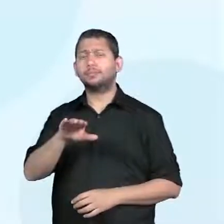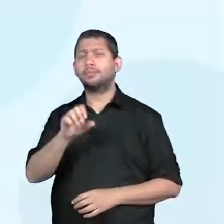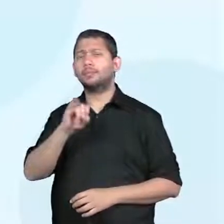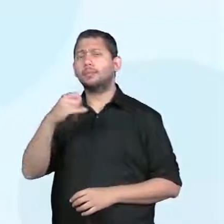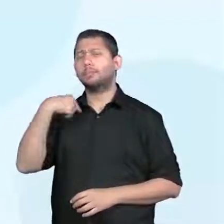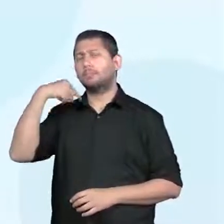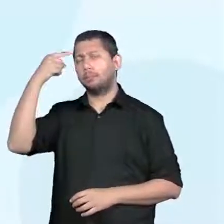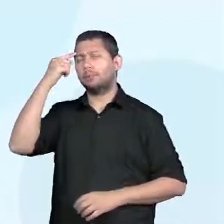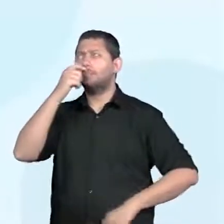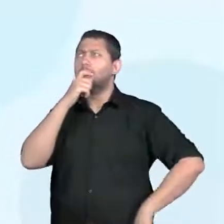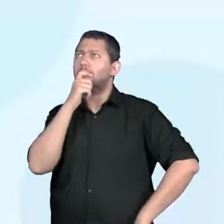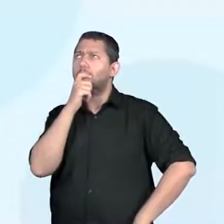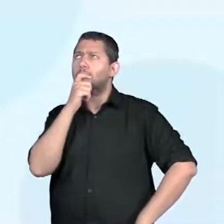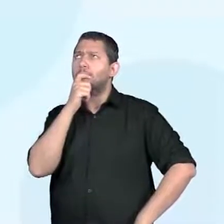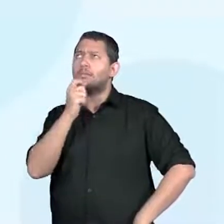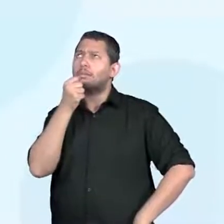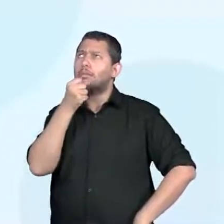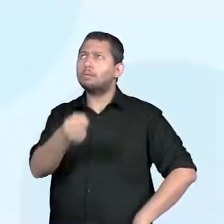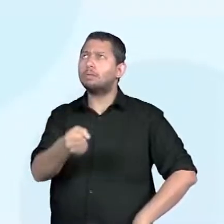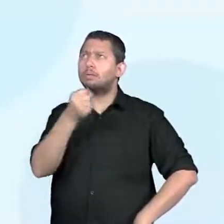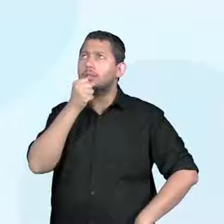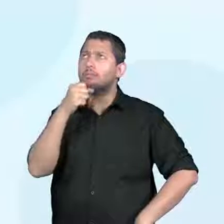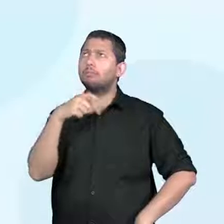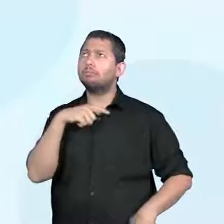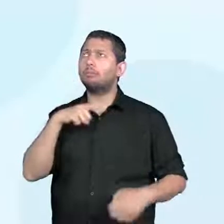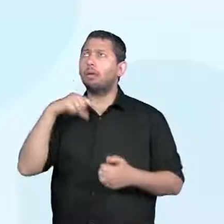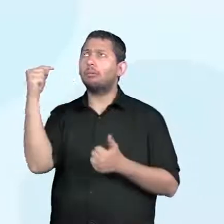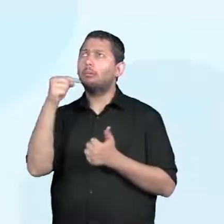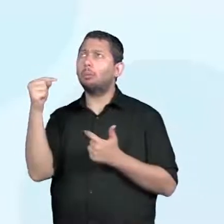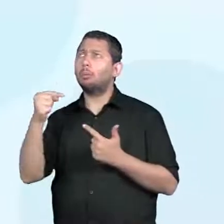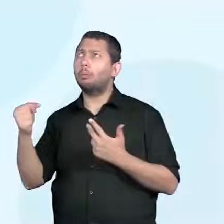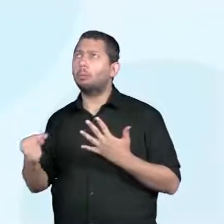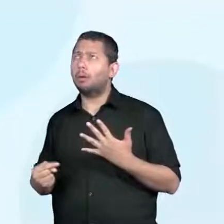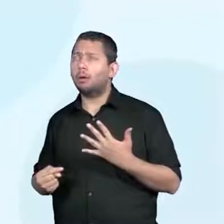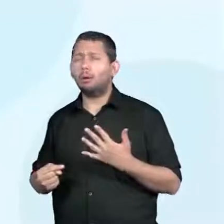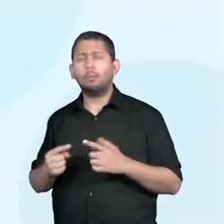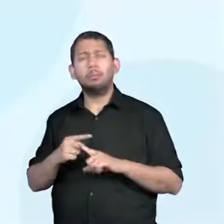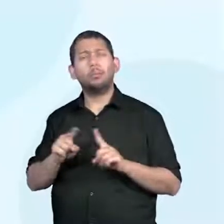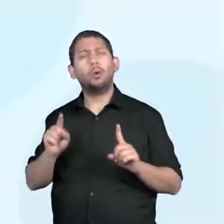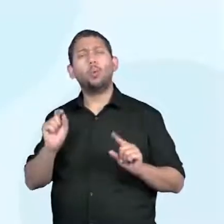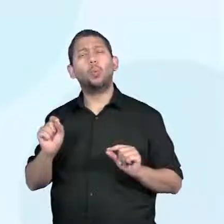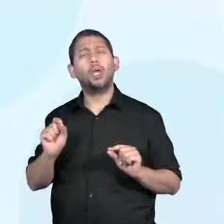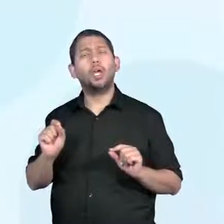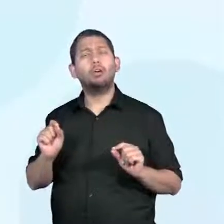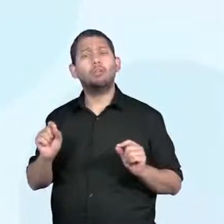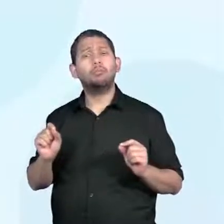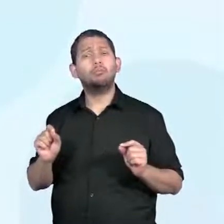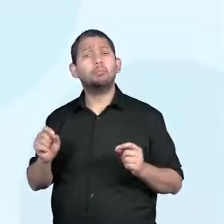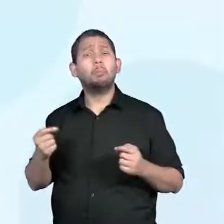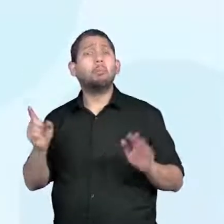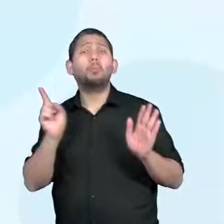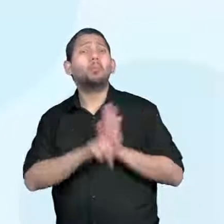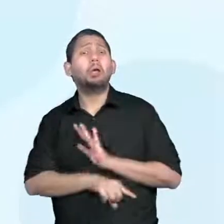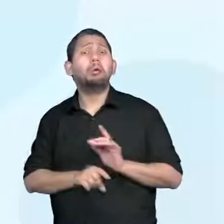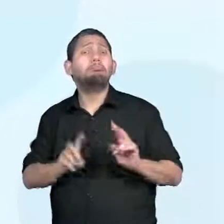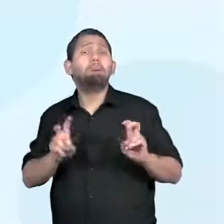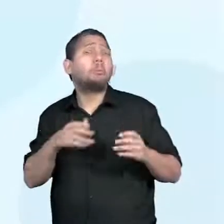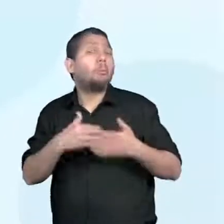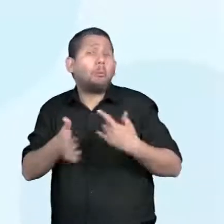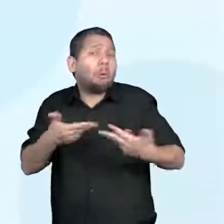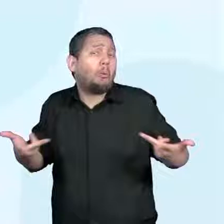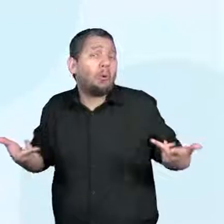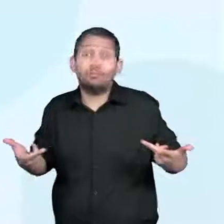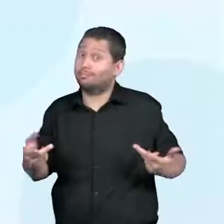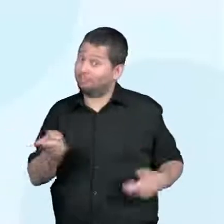entrevista, a gente precisa pensar tudo isso, claro, mas a gente precisa pensar num tema, né? Um assunto